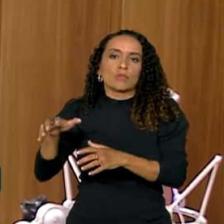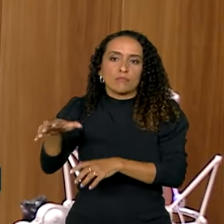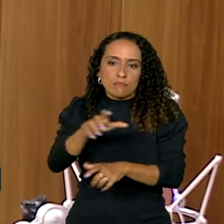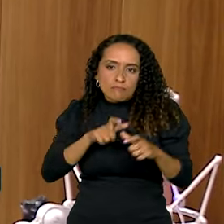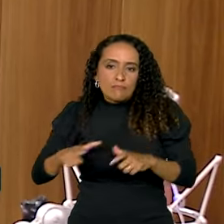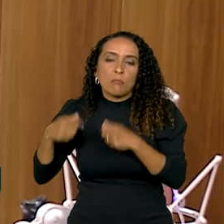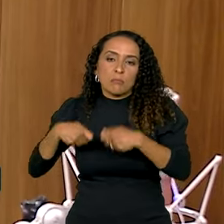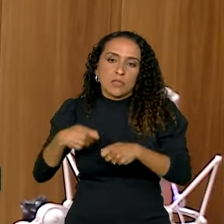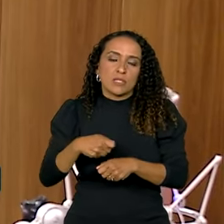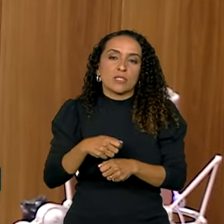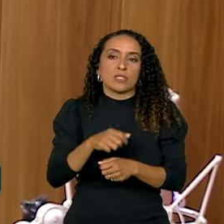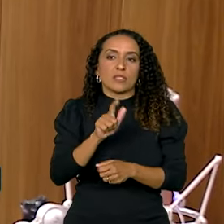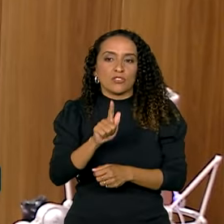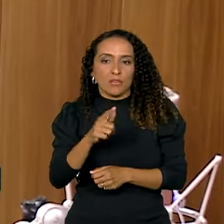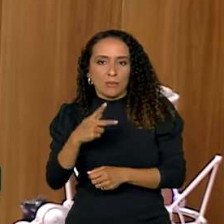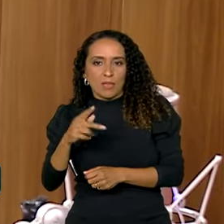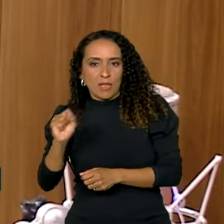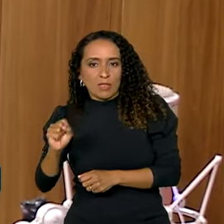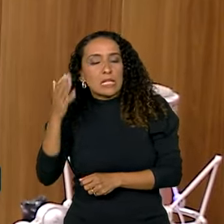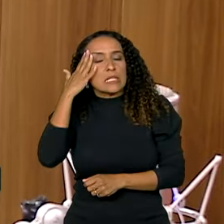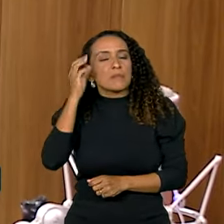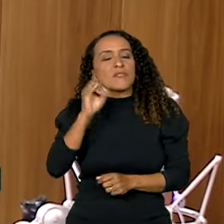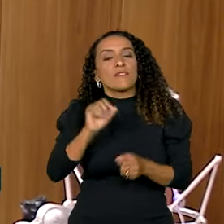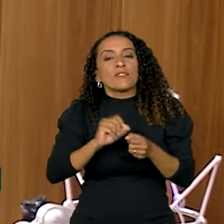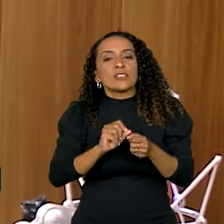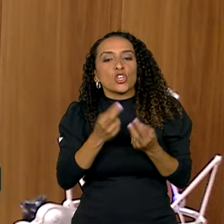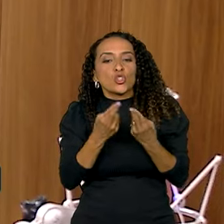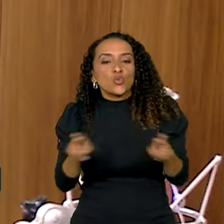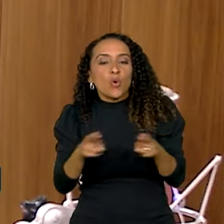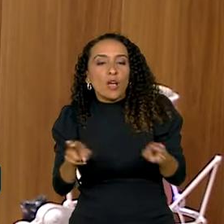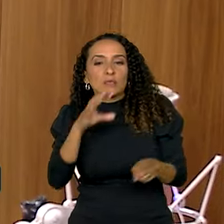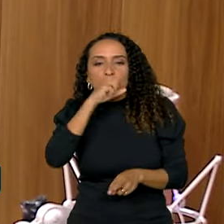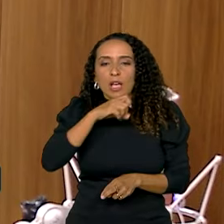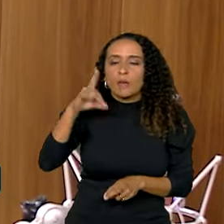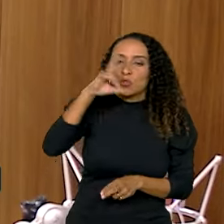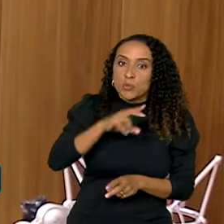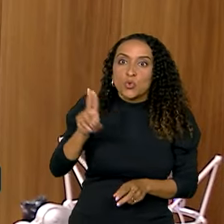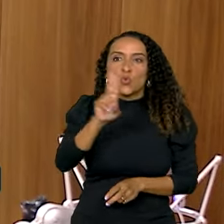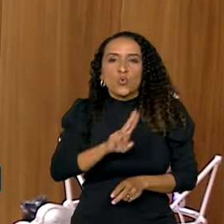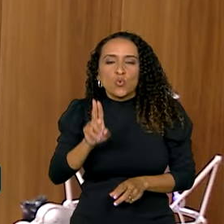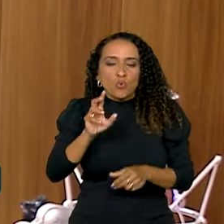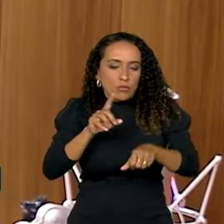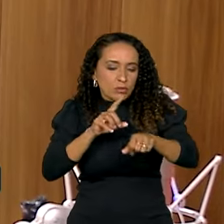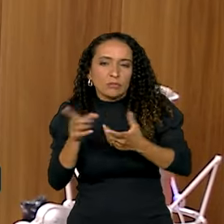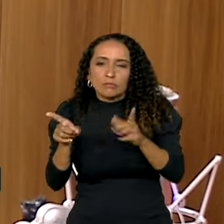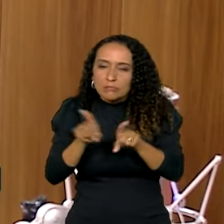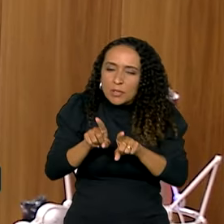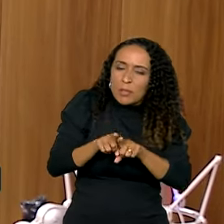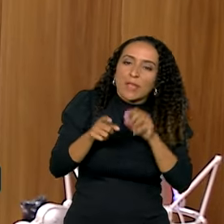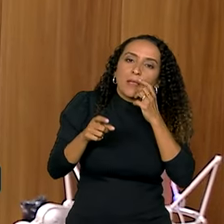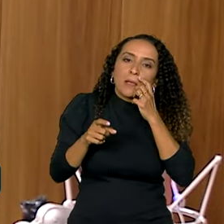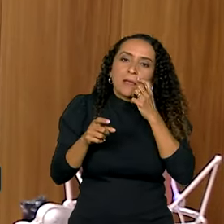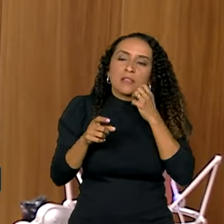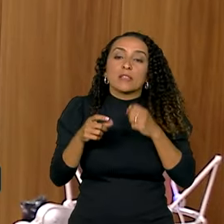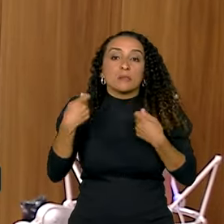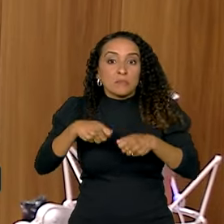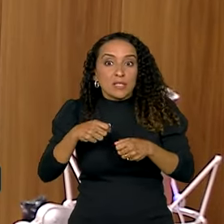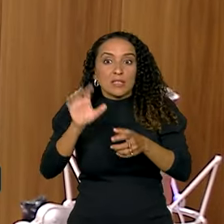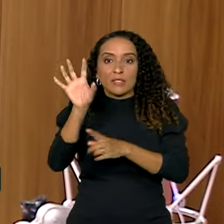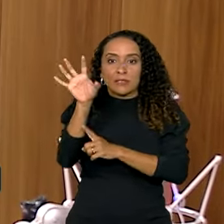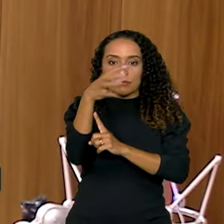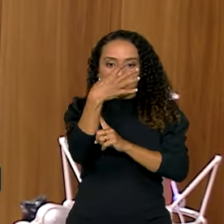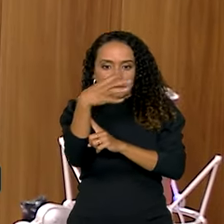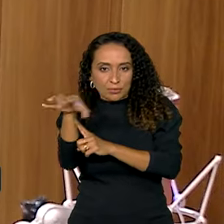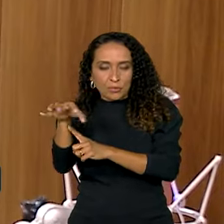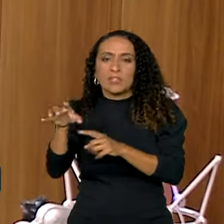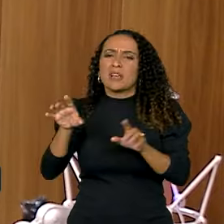GPS. Para você saber se vai fazer o churrasco no final de semana, você usa a meteorologia, e isso hoje em dia não se faz sem o uso de satélites.